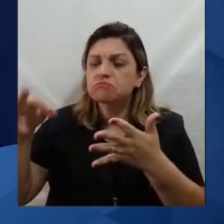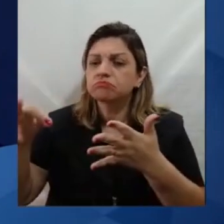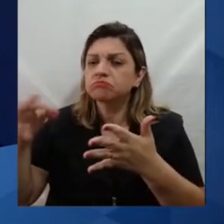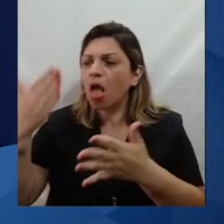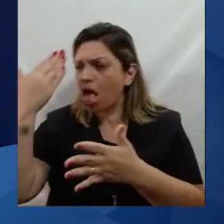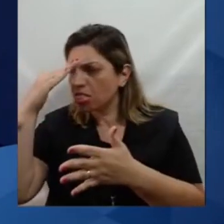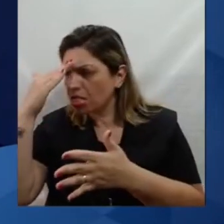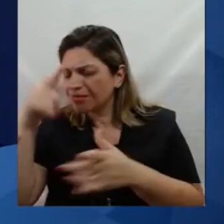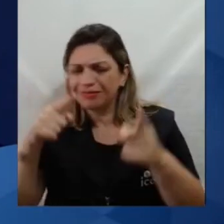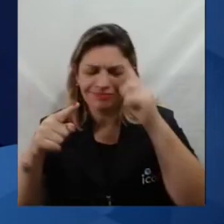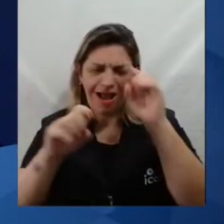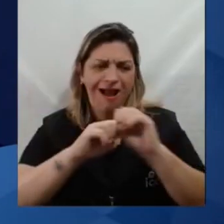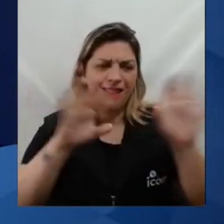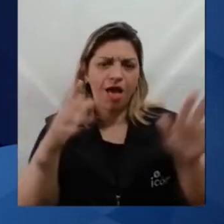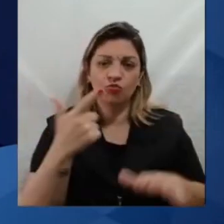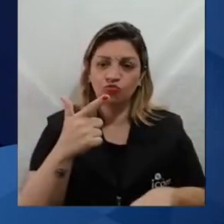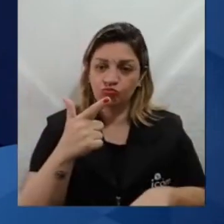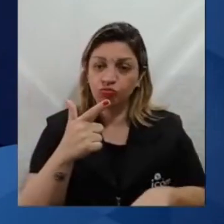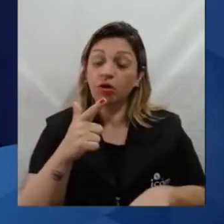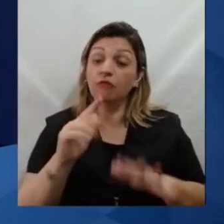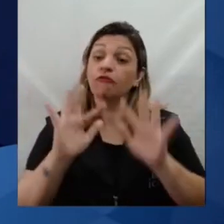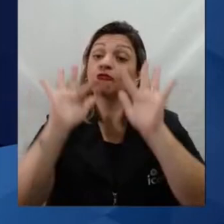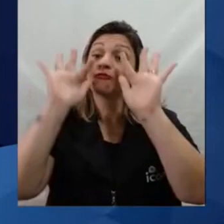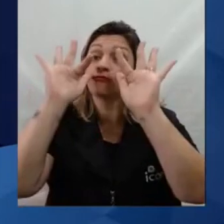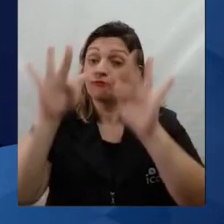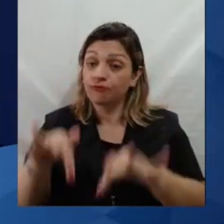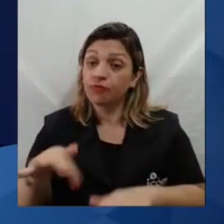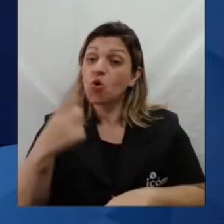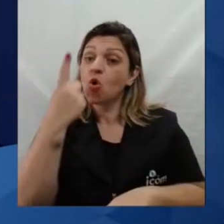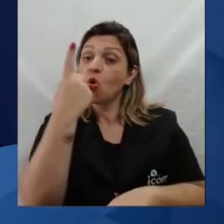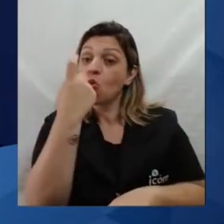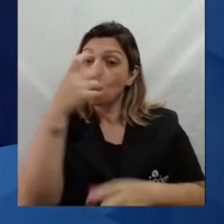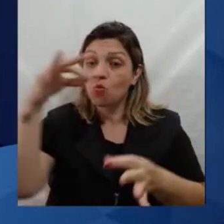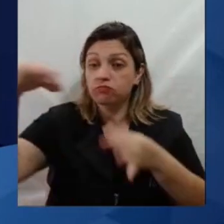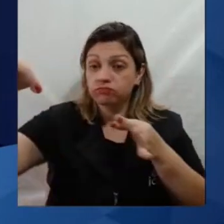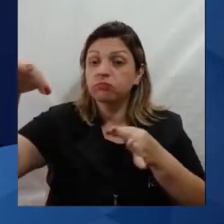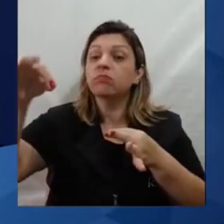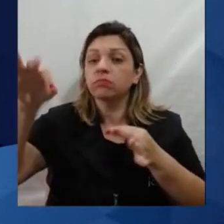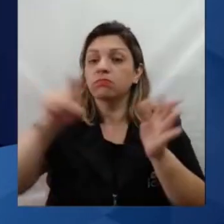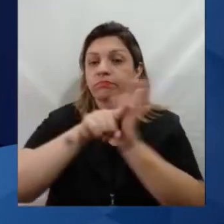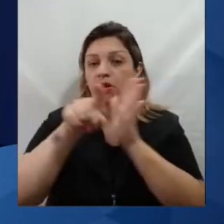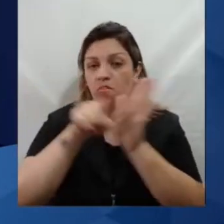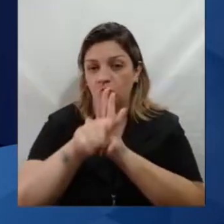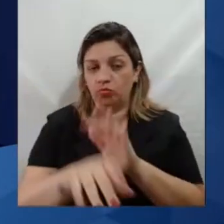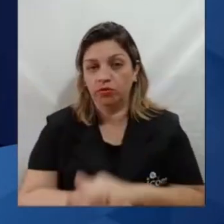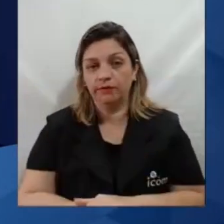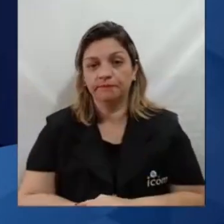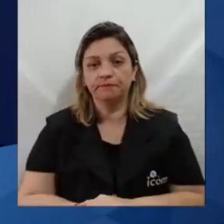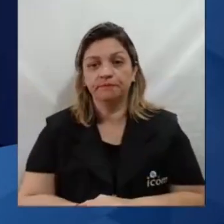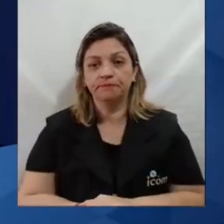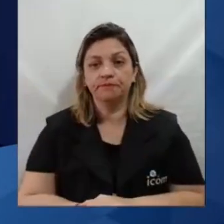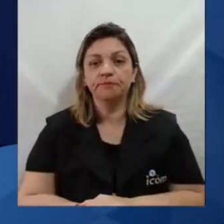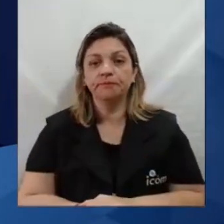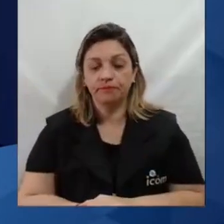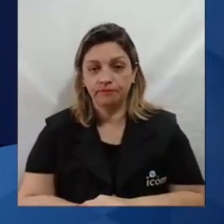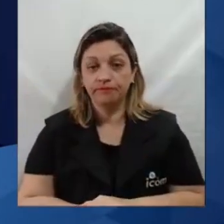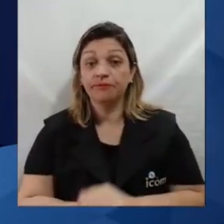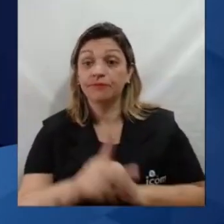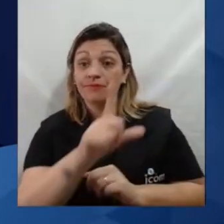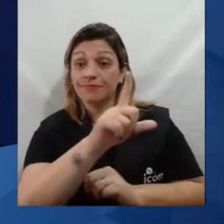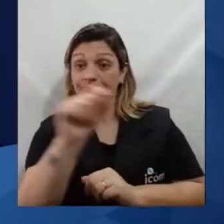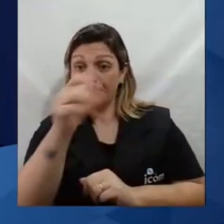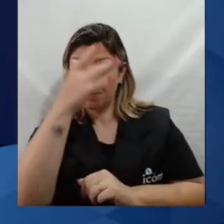compreensível, até que se finalizasse a única versão do questionário. Então, os outros 100 participantes, onde